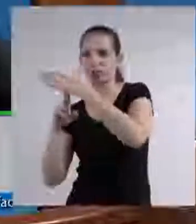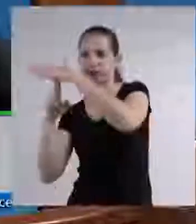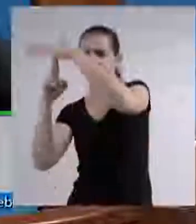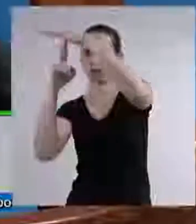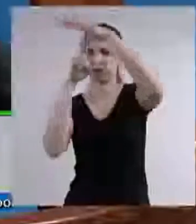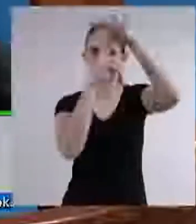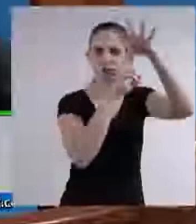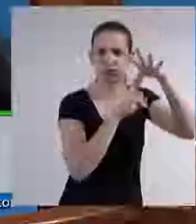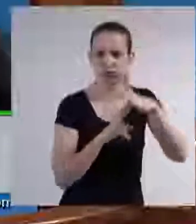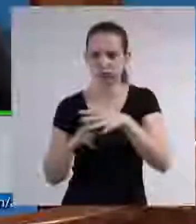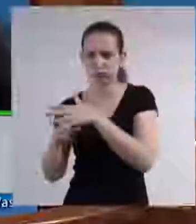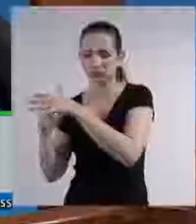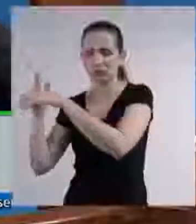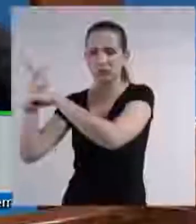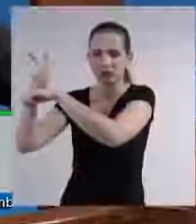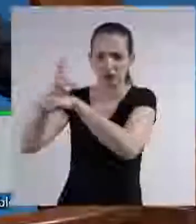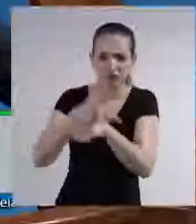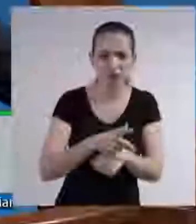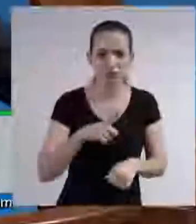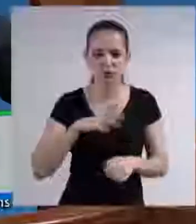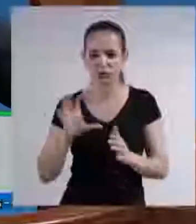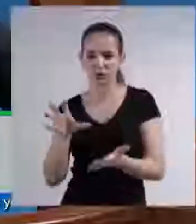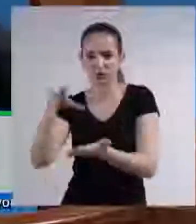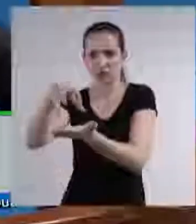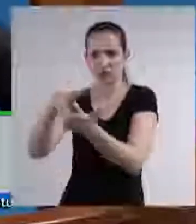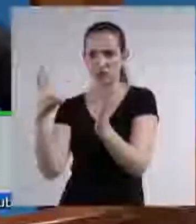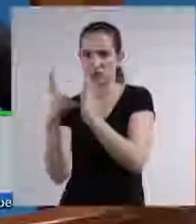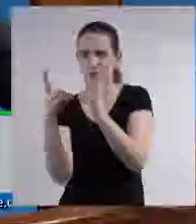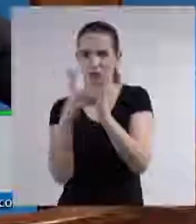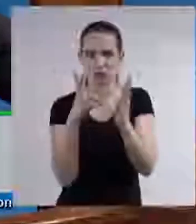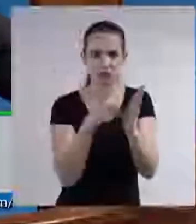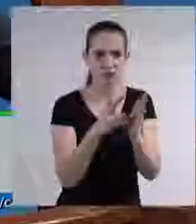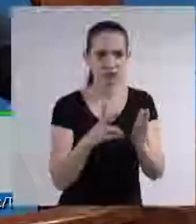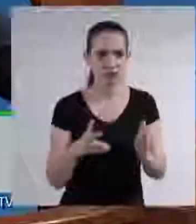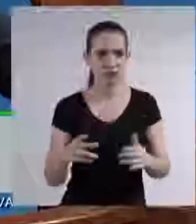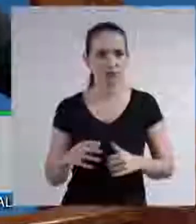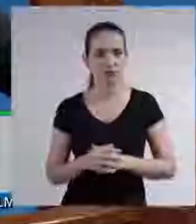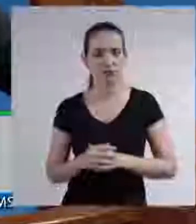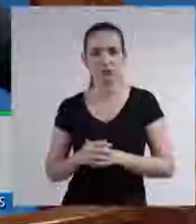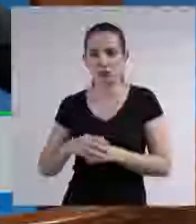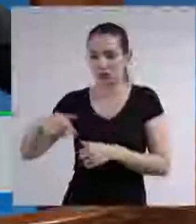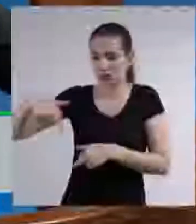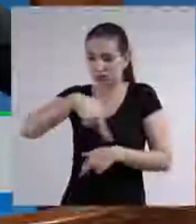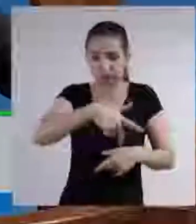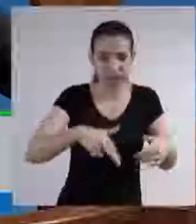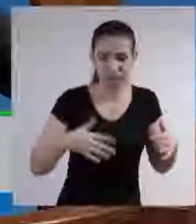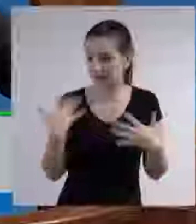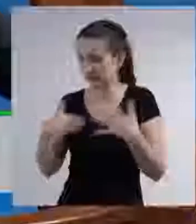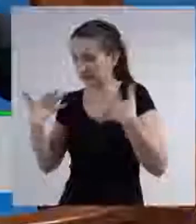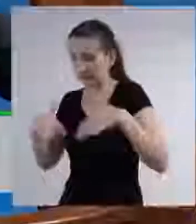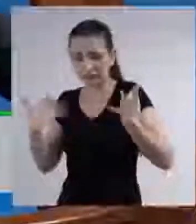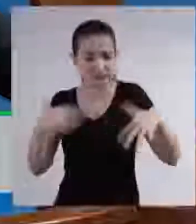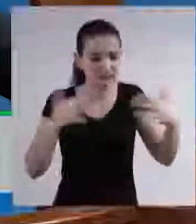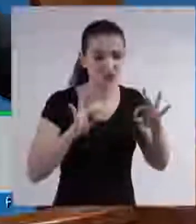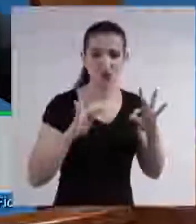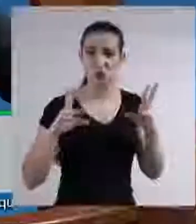área, nós tínhamos os índios ali correndo apavorados com um pedaço de pau na mão